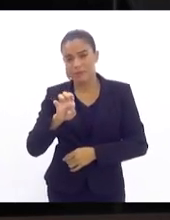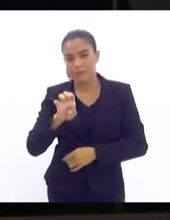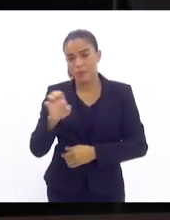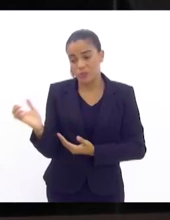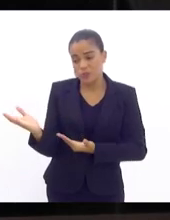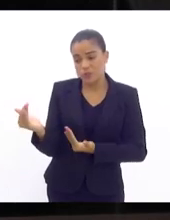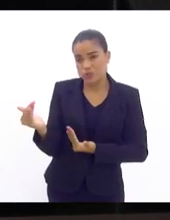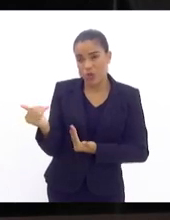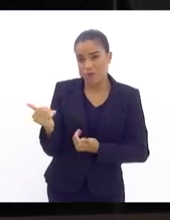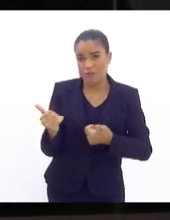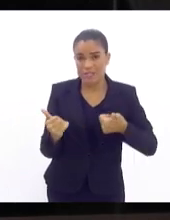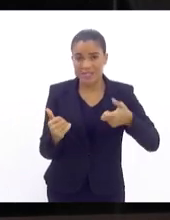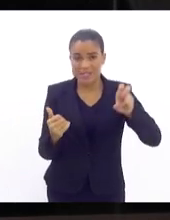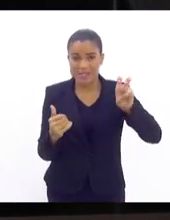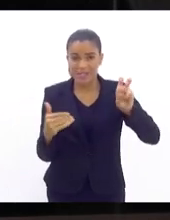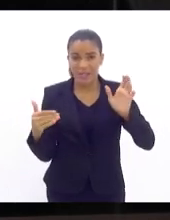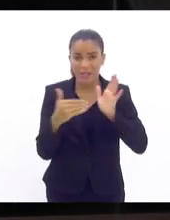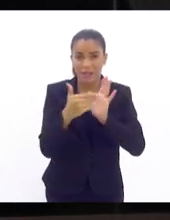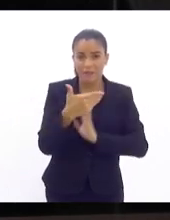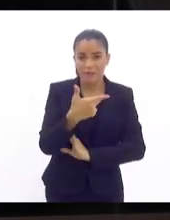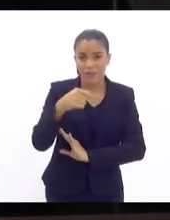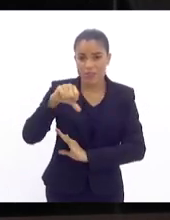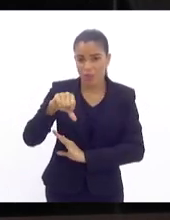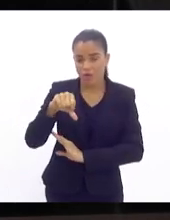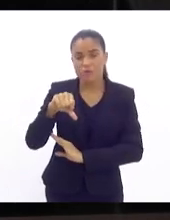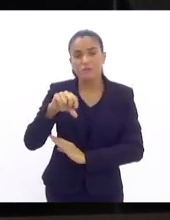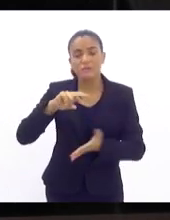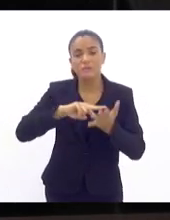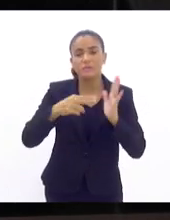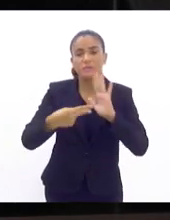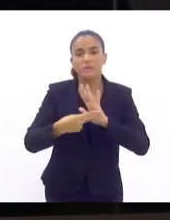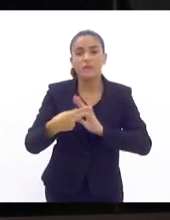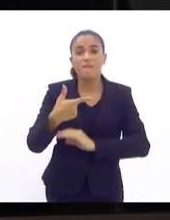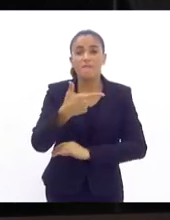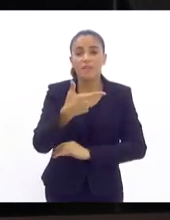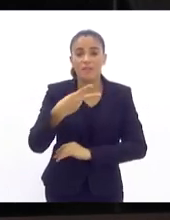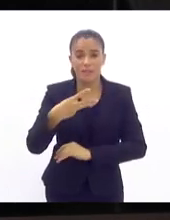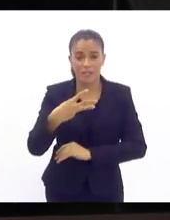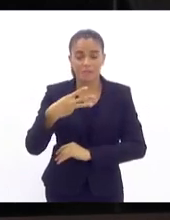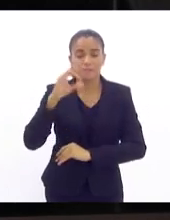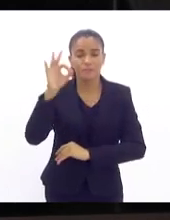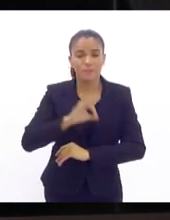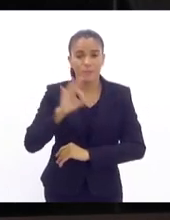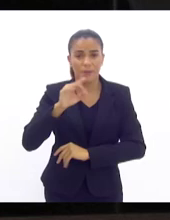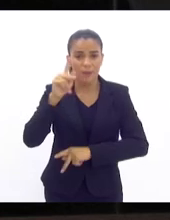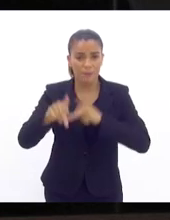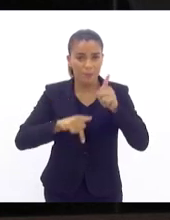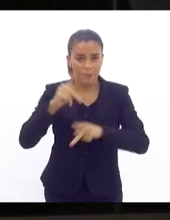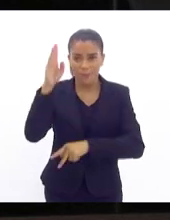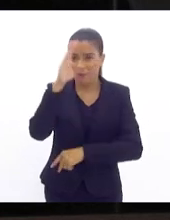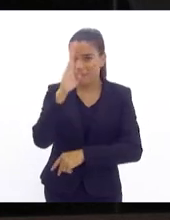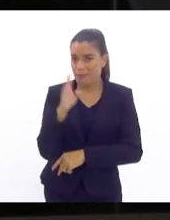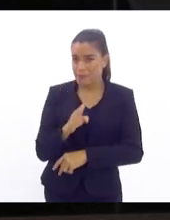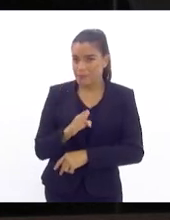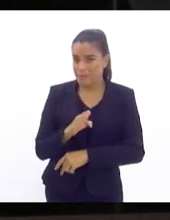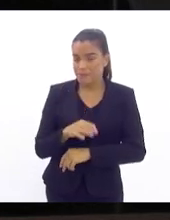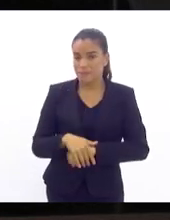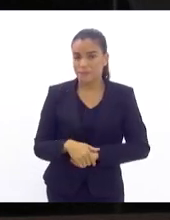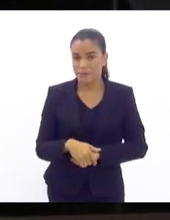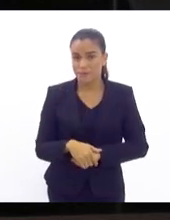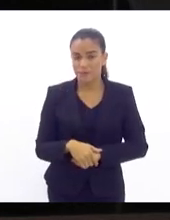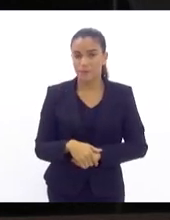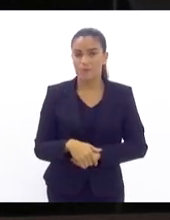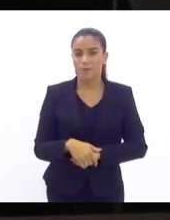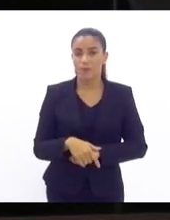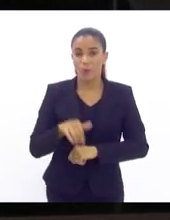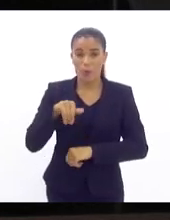Jovens de 15 a 29 anos correspondem a 23% da população no Brasil. O